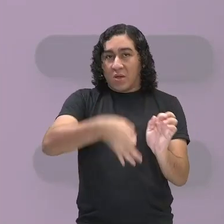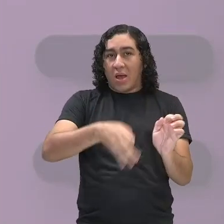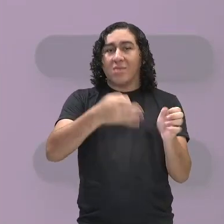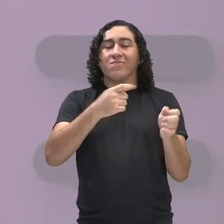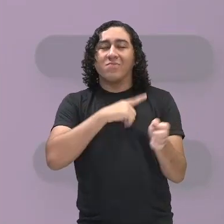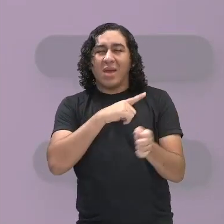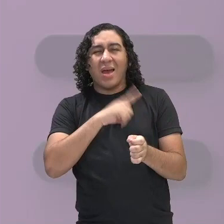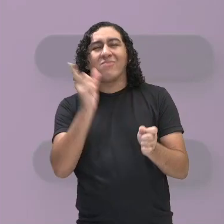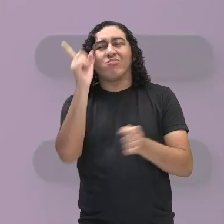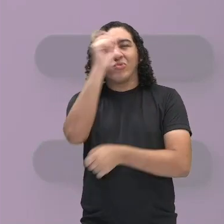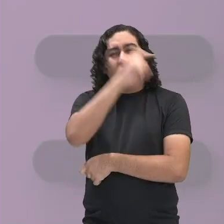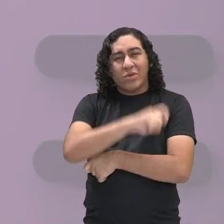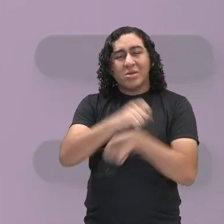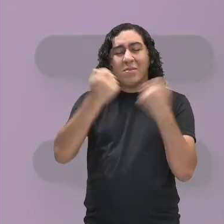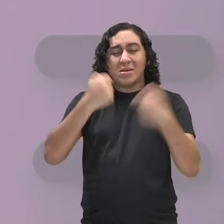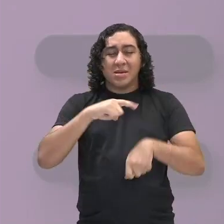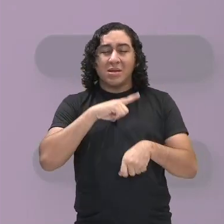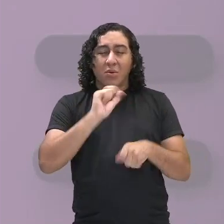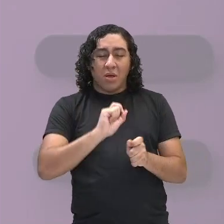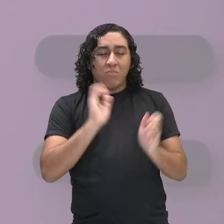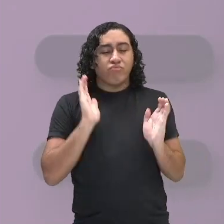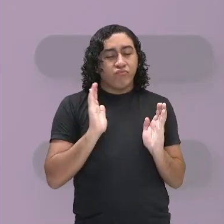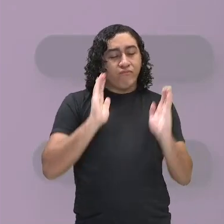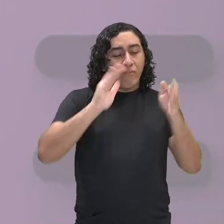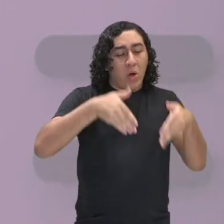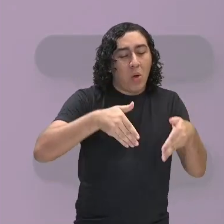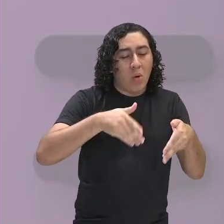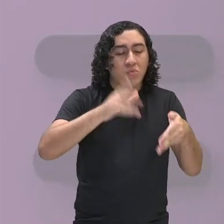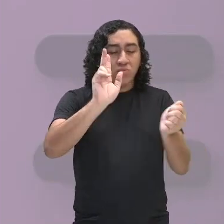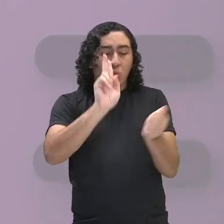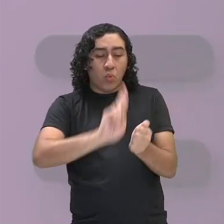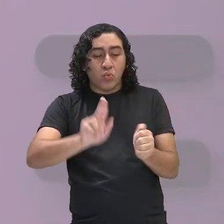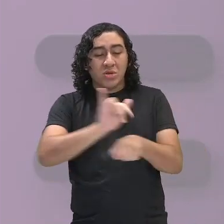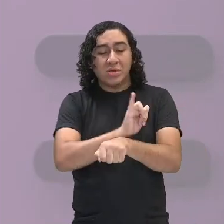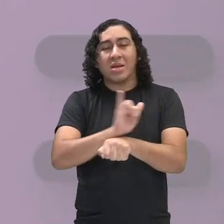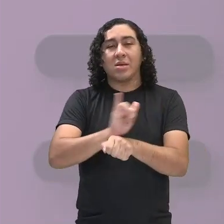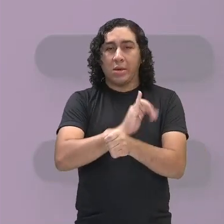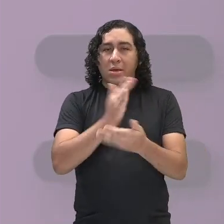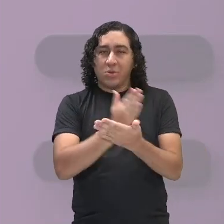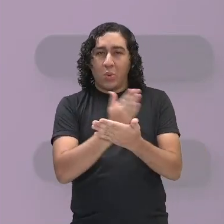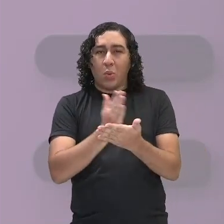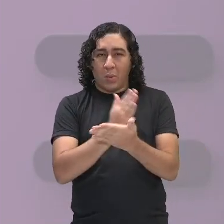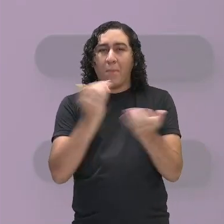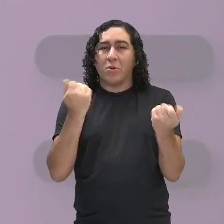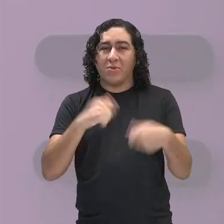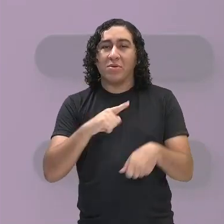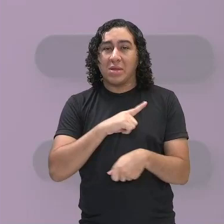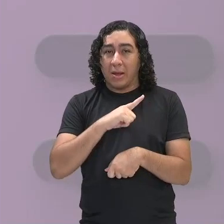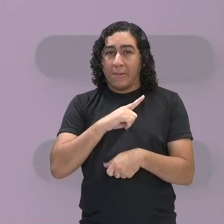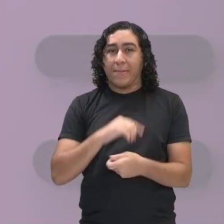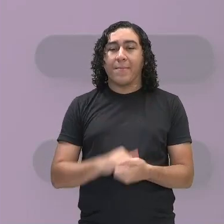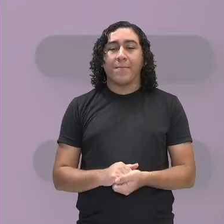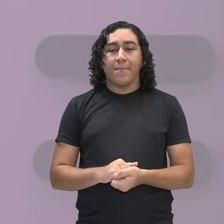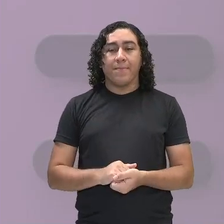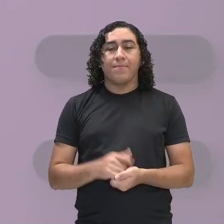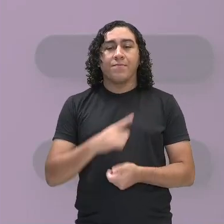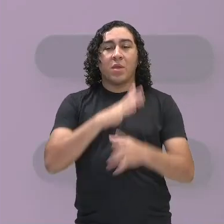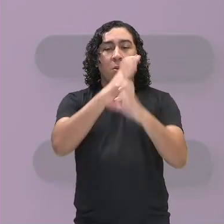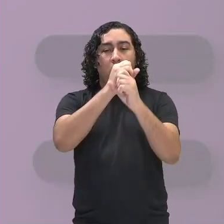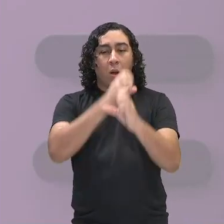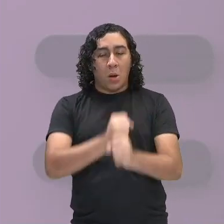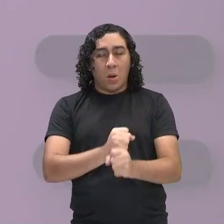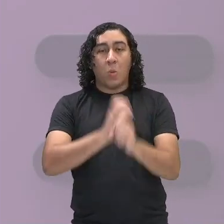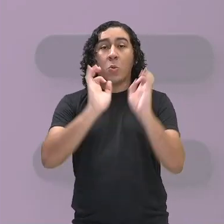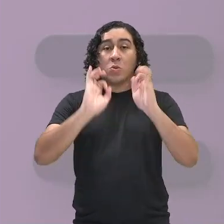de trabalho, então a gente precisa lançar mão de algumas ferramentas, de algumas técnicas de cálculo, né,